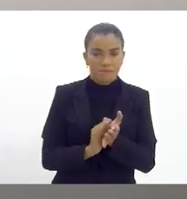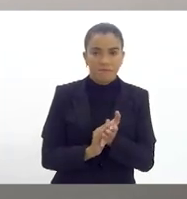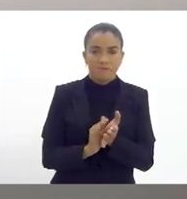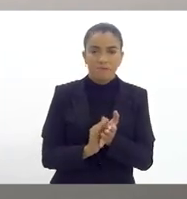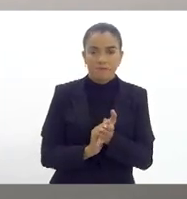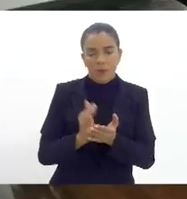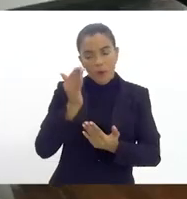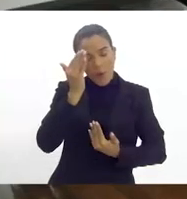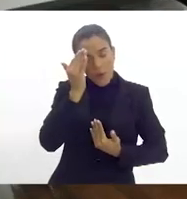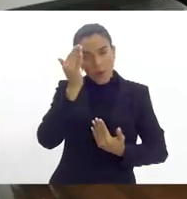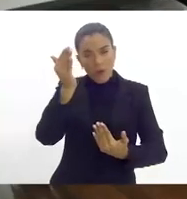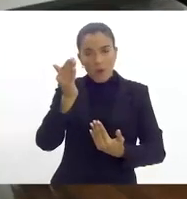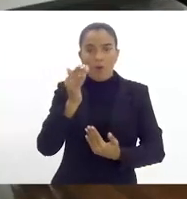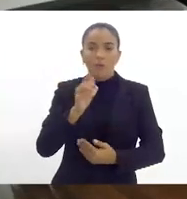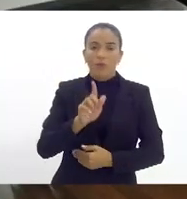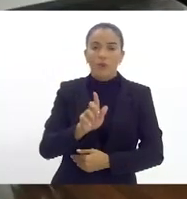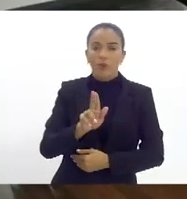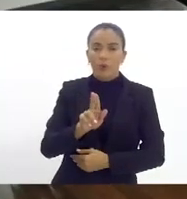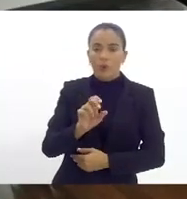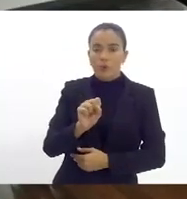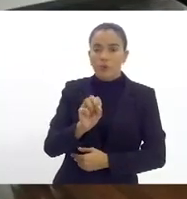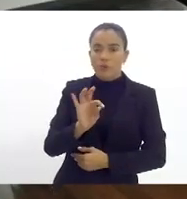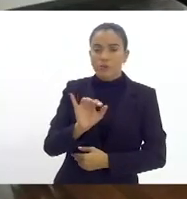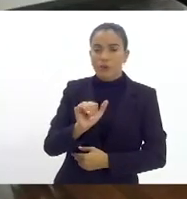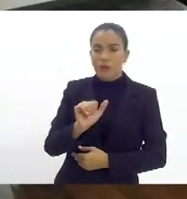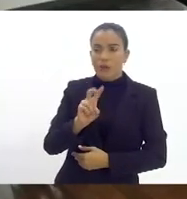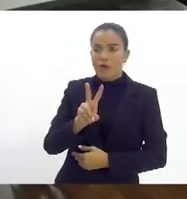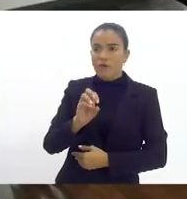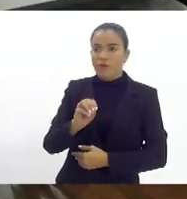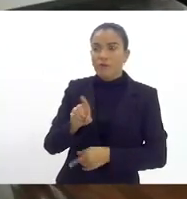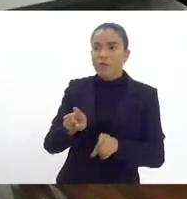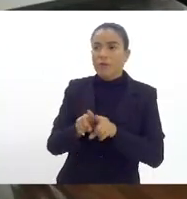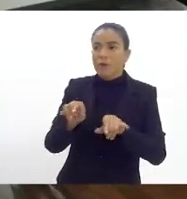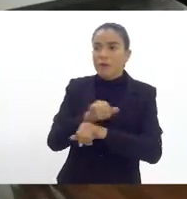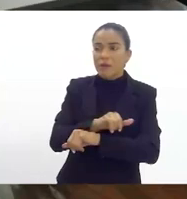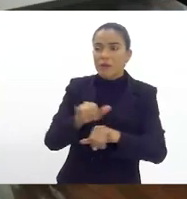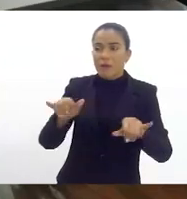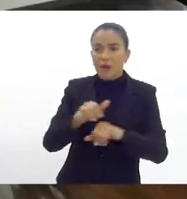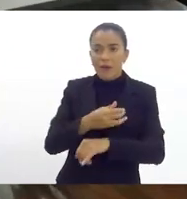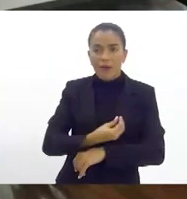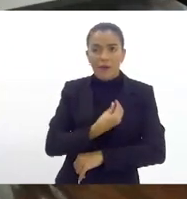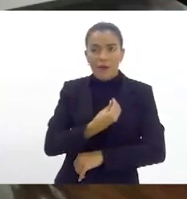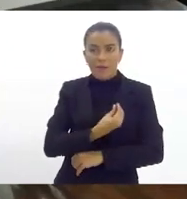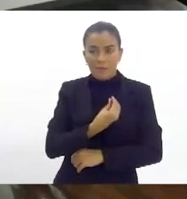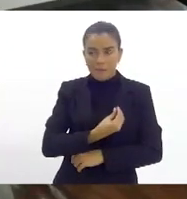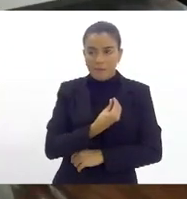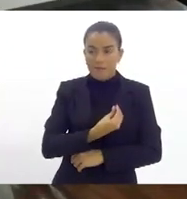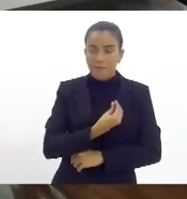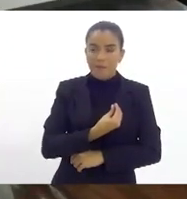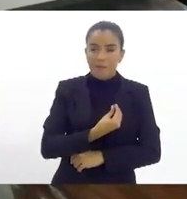Muitíssimo obrigada Gustavo é queria registrar a presença